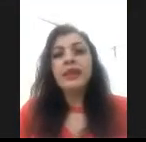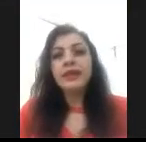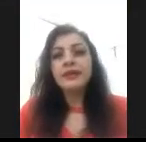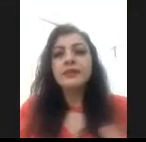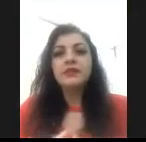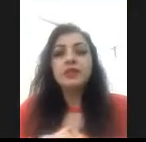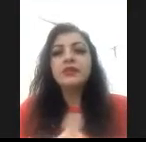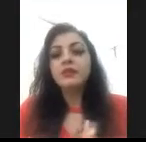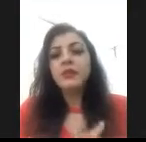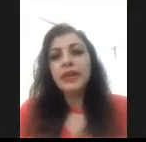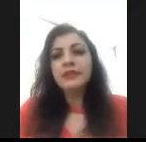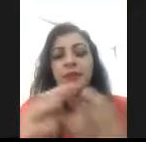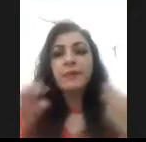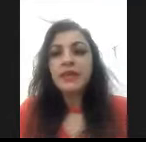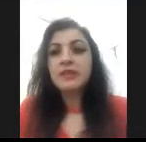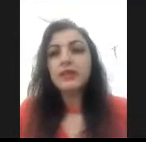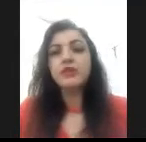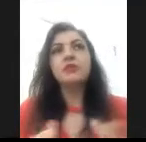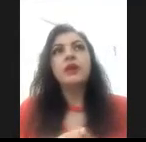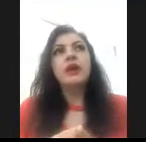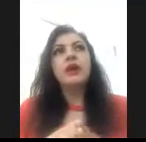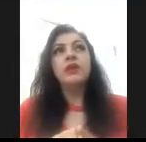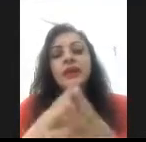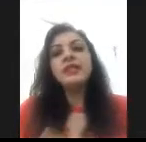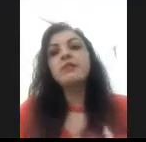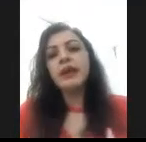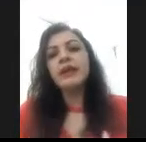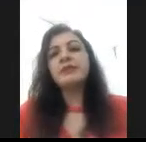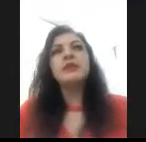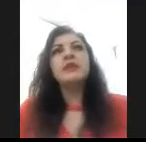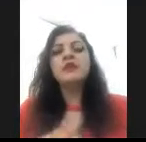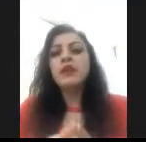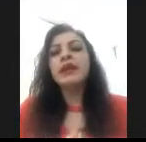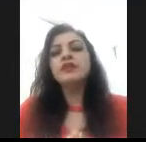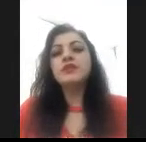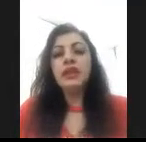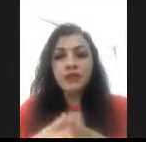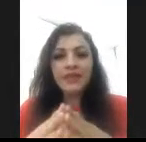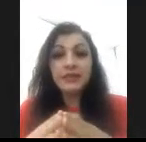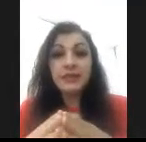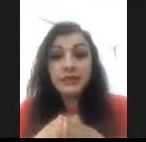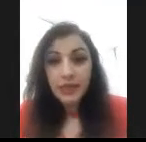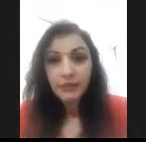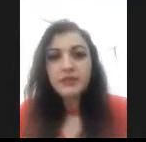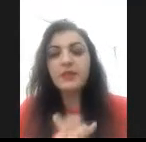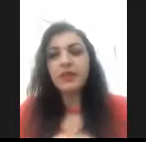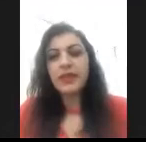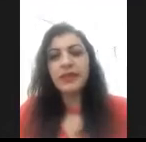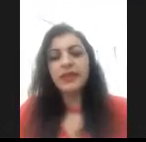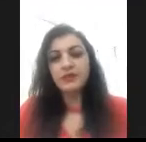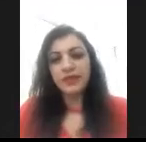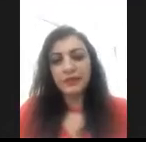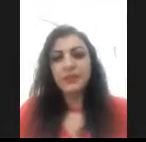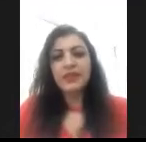os colegas, com todos os colegas. Sempre pensem nisso. O cliente passa e o colega advogado vai ser sempre seu